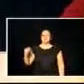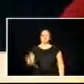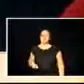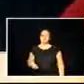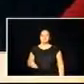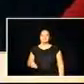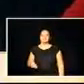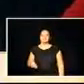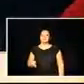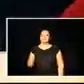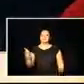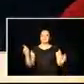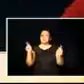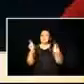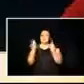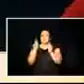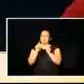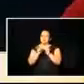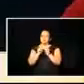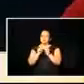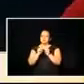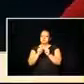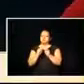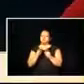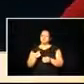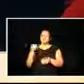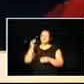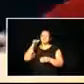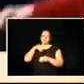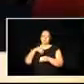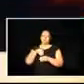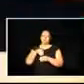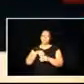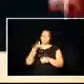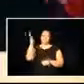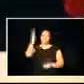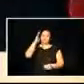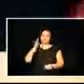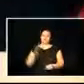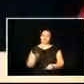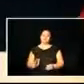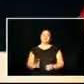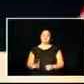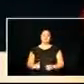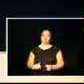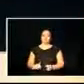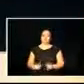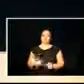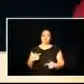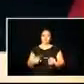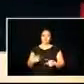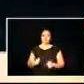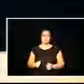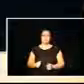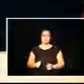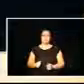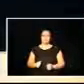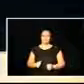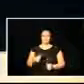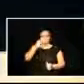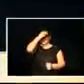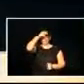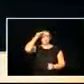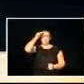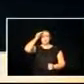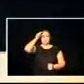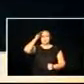às eleições eleitorais. Nós estamos próximos. E moralmente, o prefeito não pode